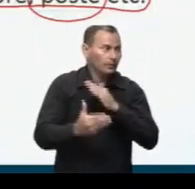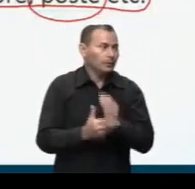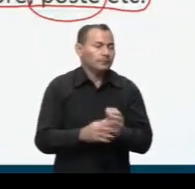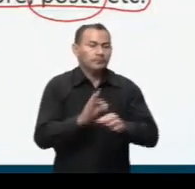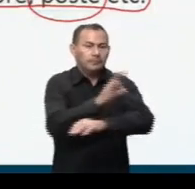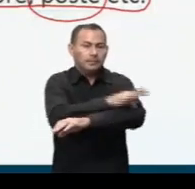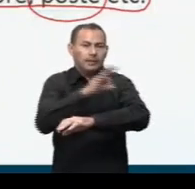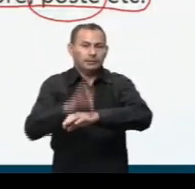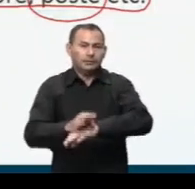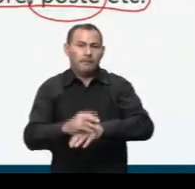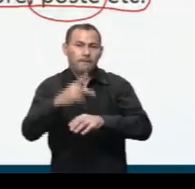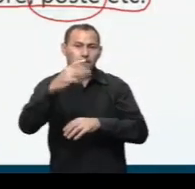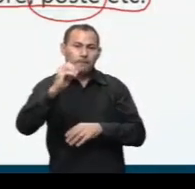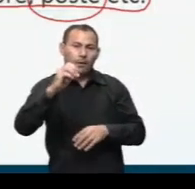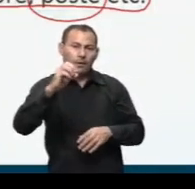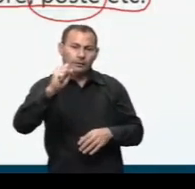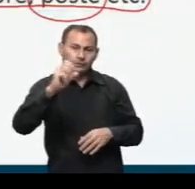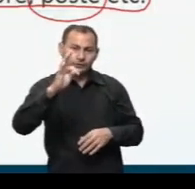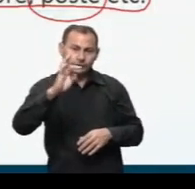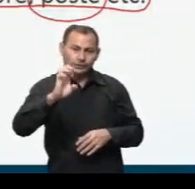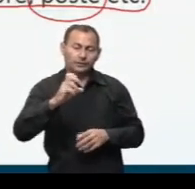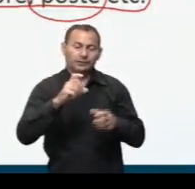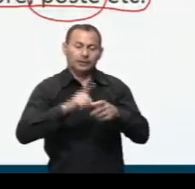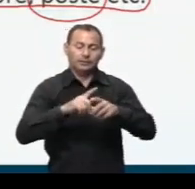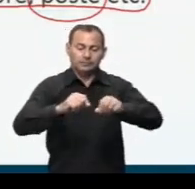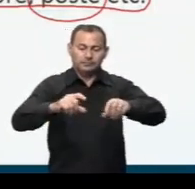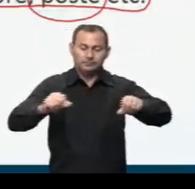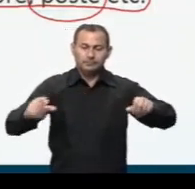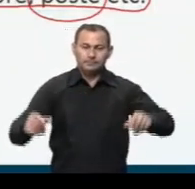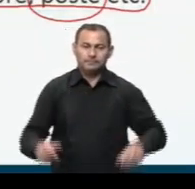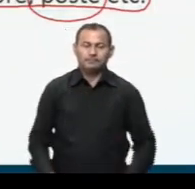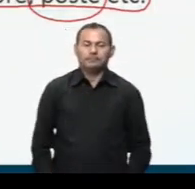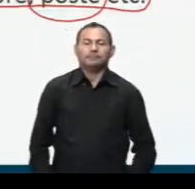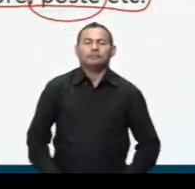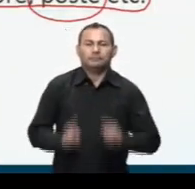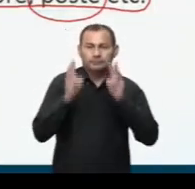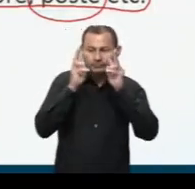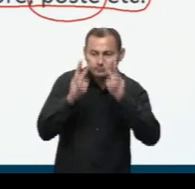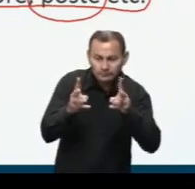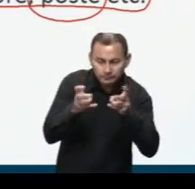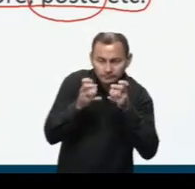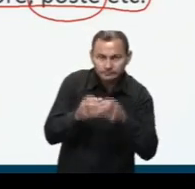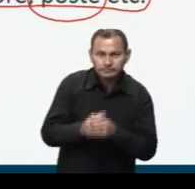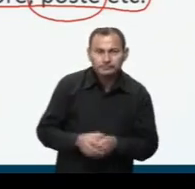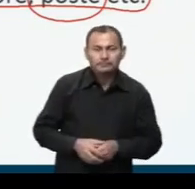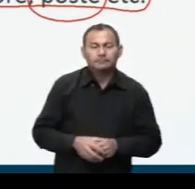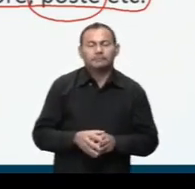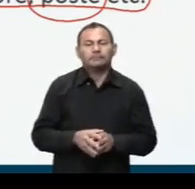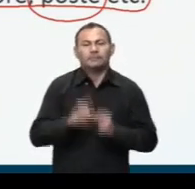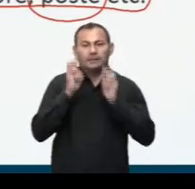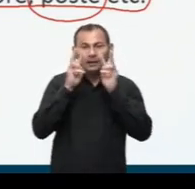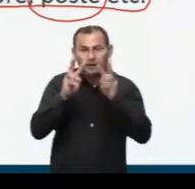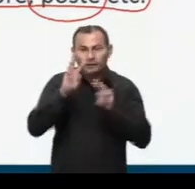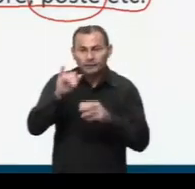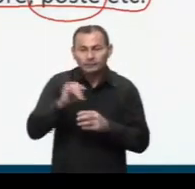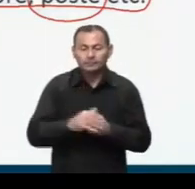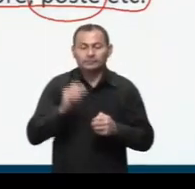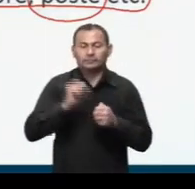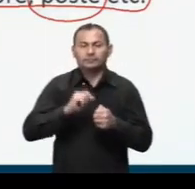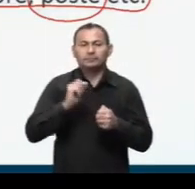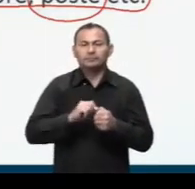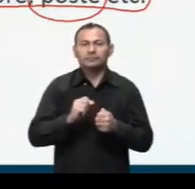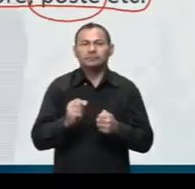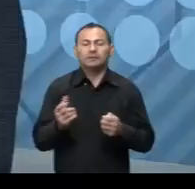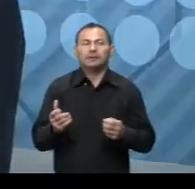as medidas através de um poste que a gente vai ter no nosso terreno. Observação. Você vai lá